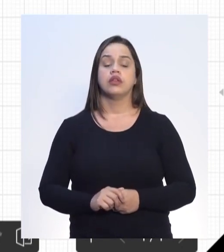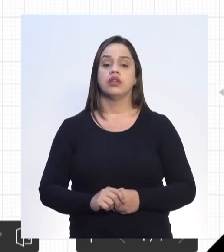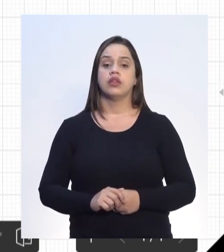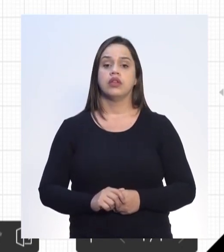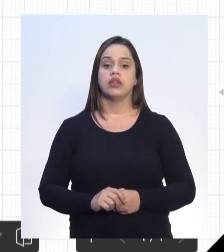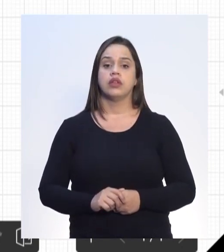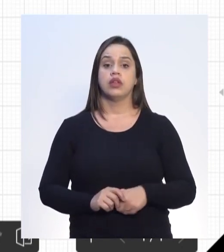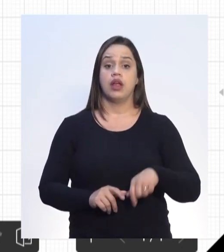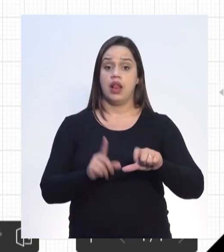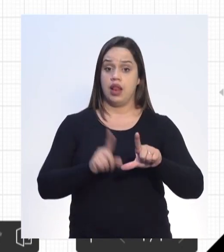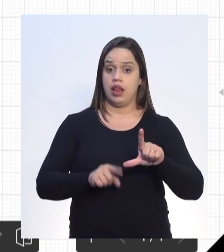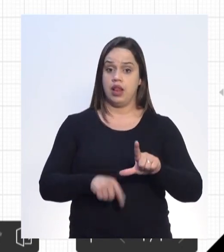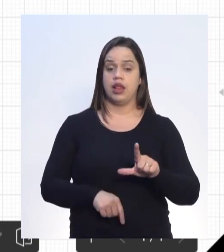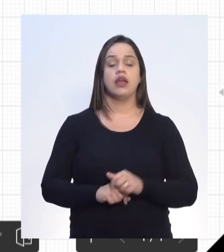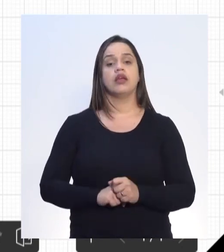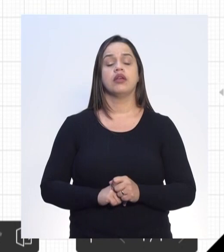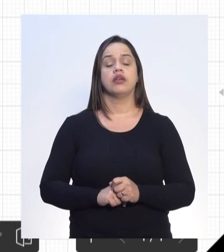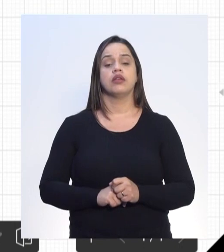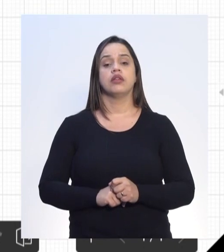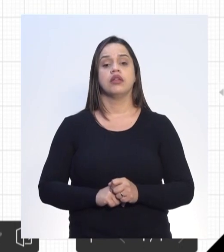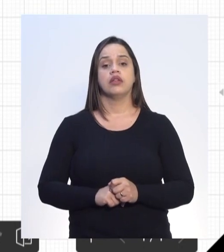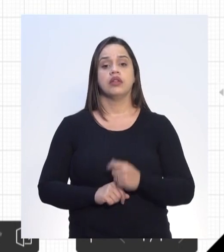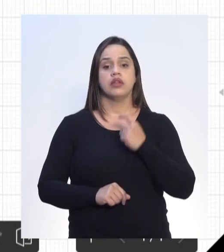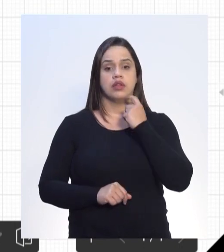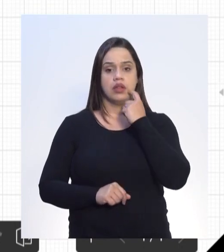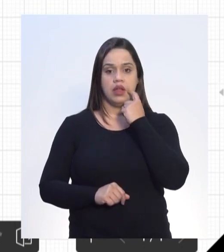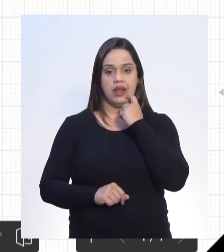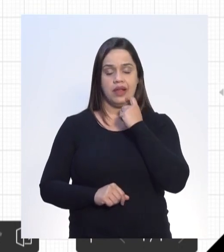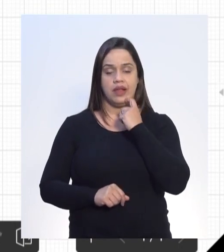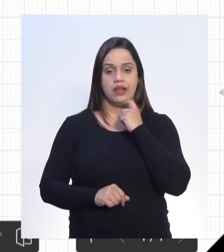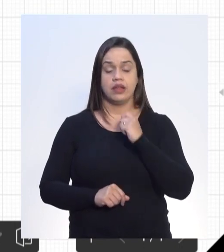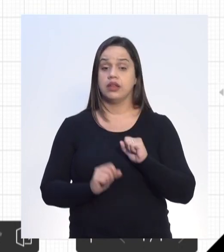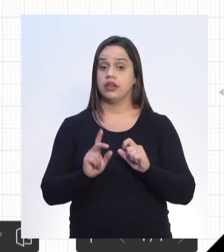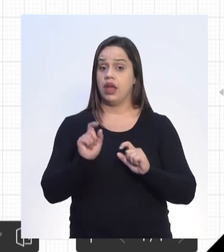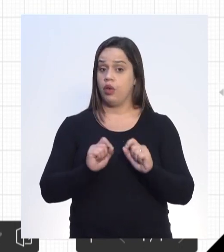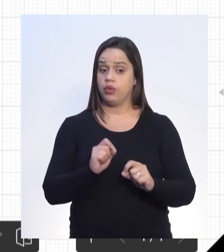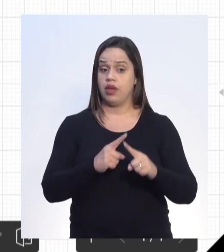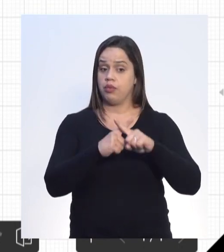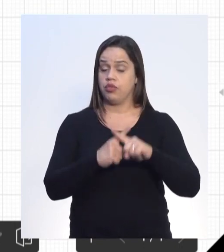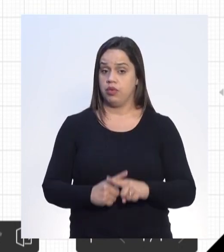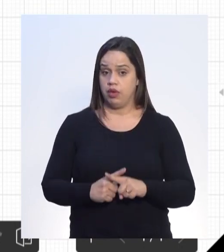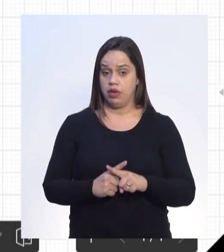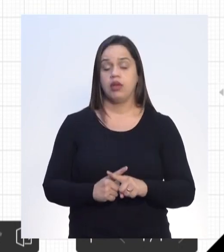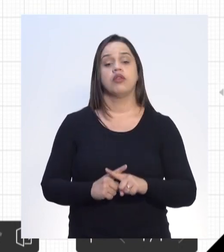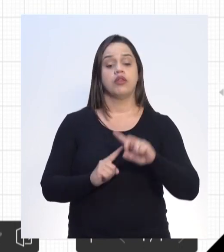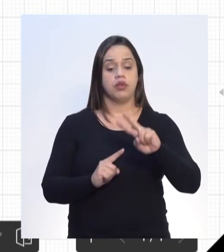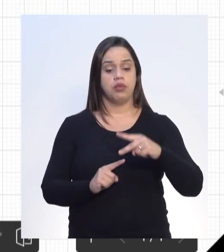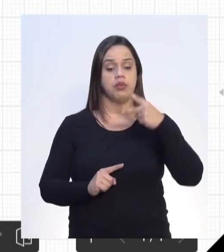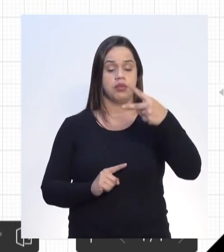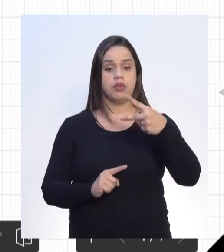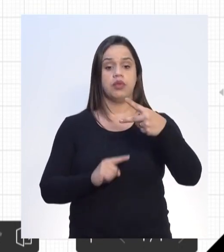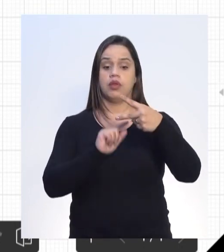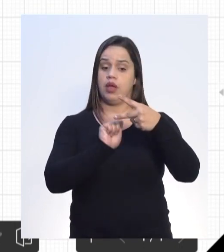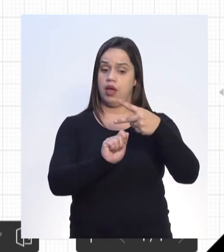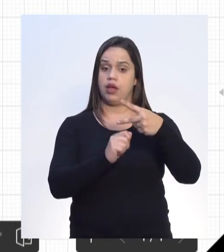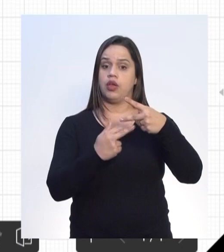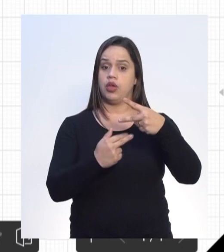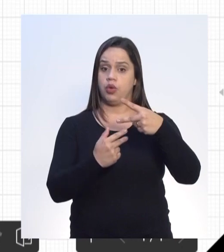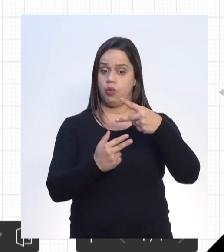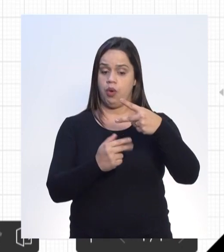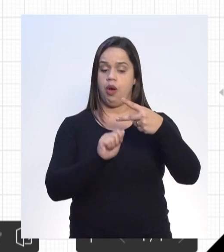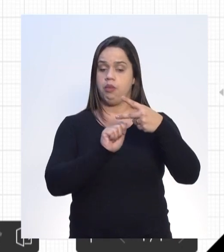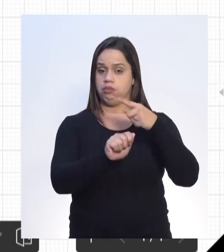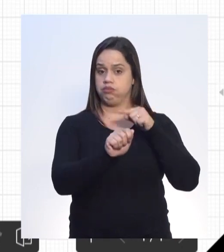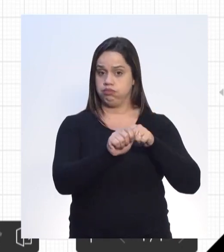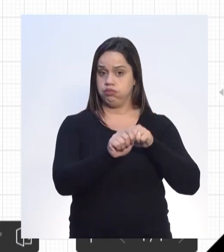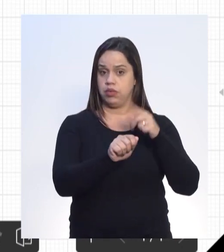multiplicando dois termos, tá? Produto de duas potências de mesma base. Conservo a base, faço o que com o expoente? Ó? Quando não